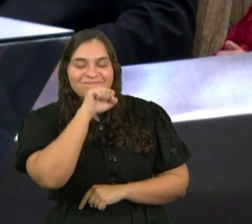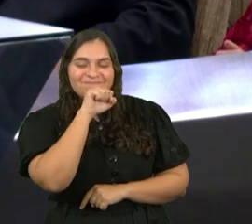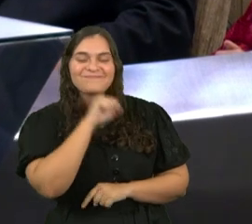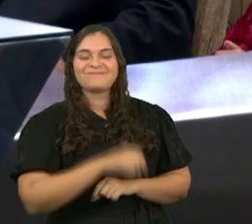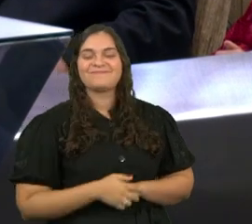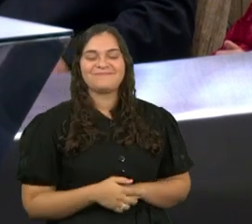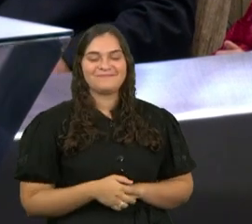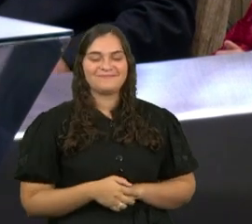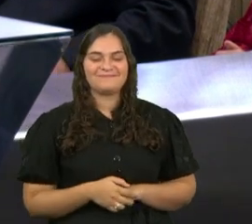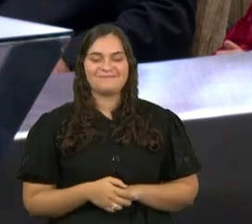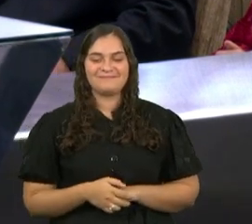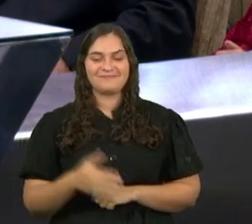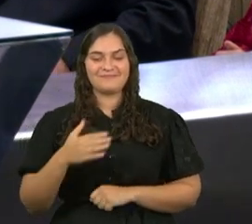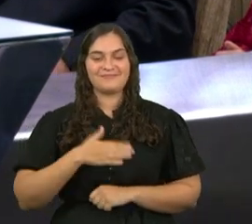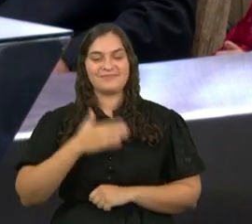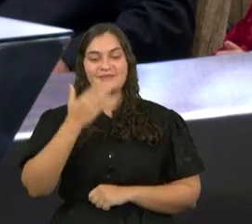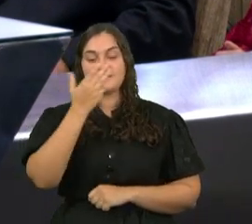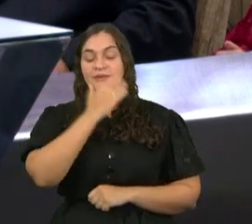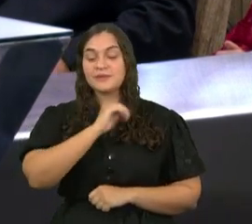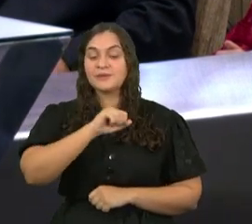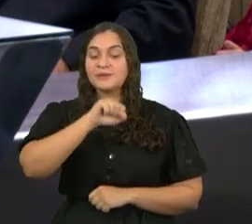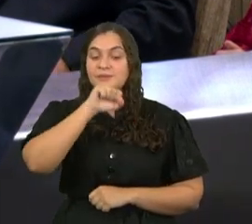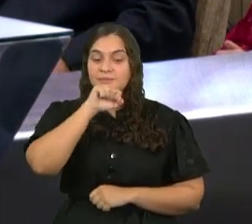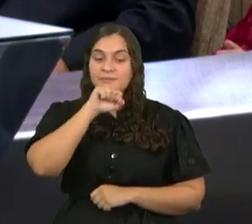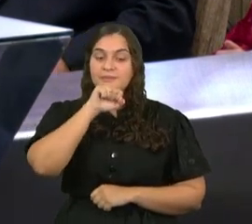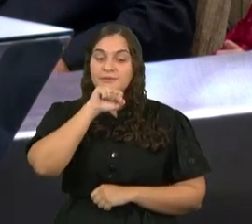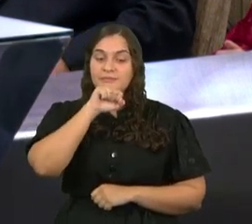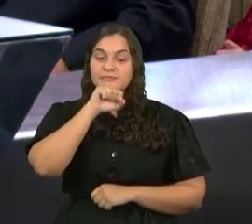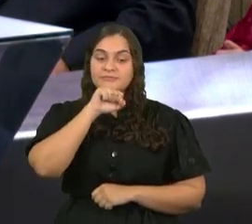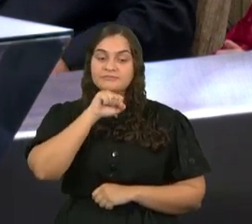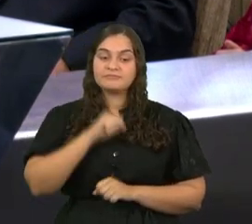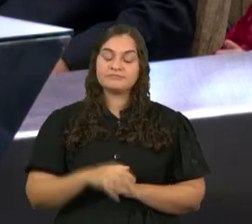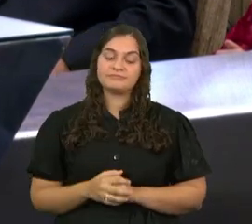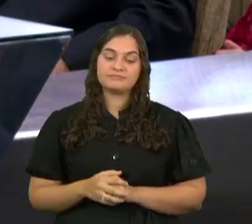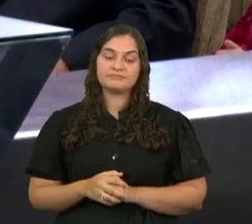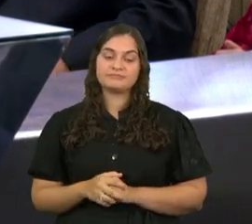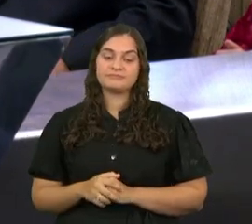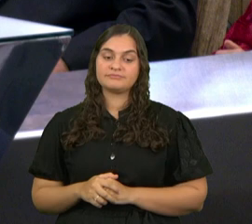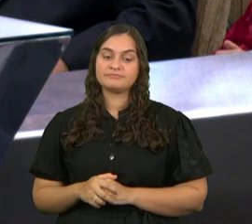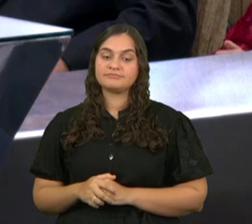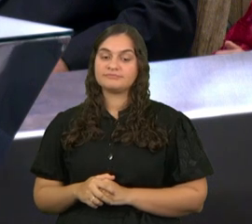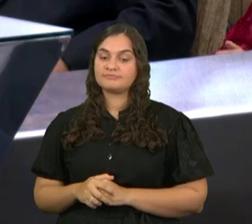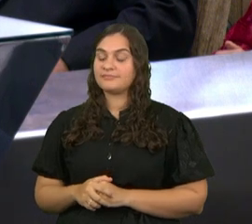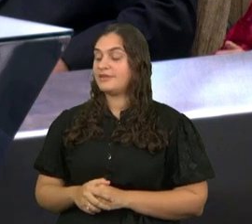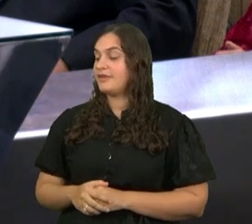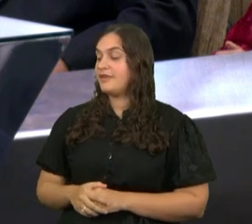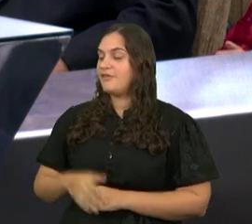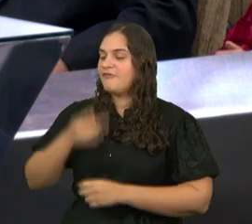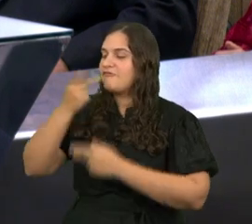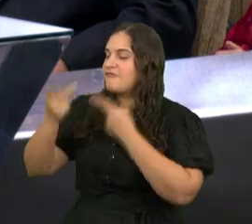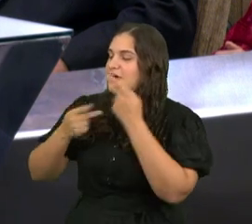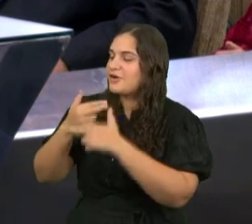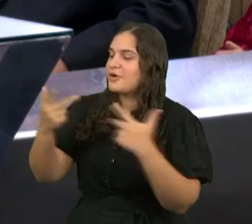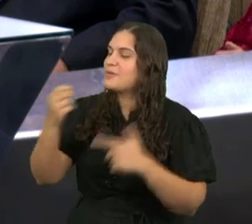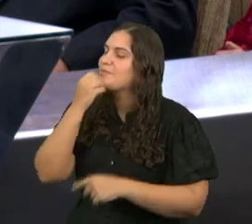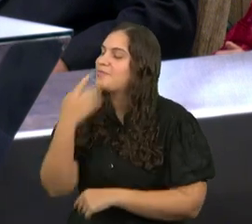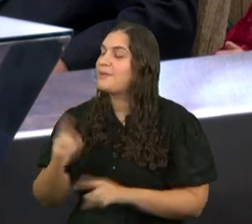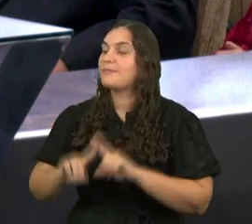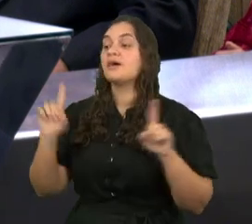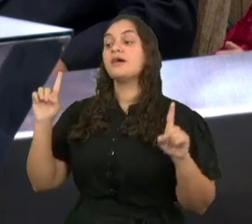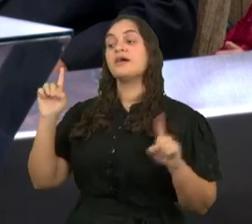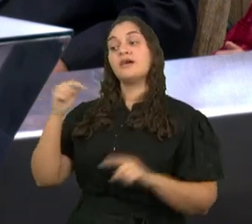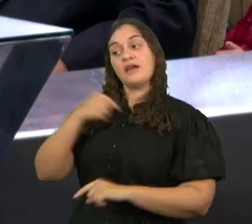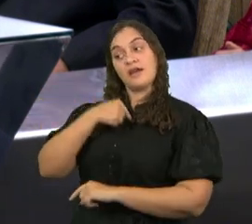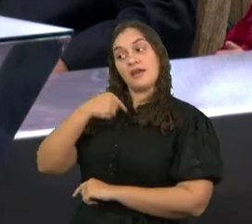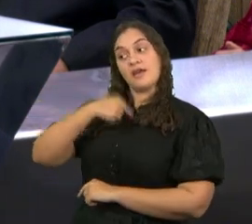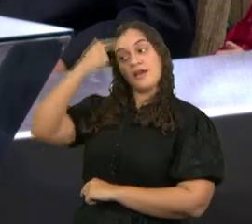Quando meu pai está a elogiá-los, eu sempre digo, mas não esqueça que a mocinha do papai sou